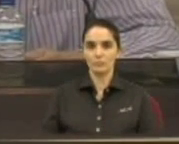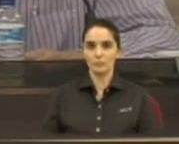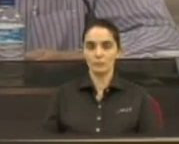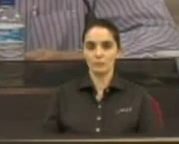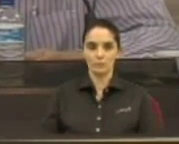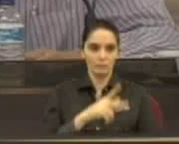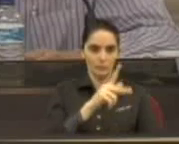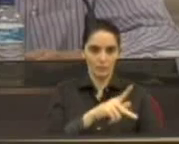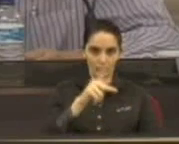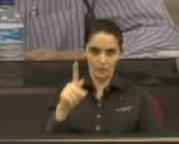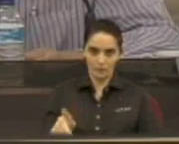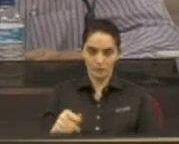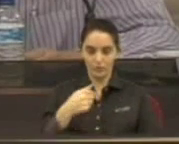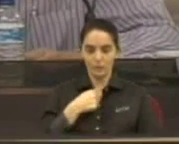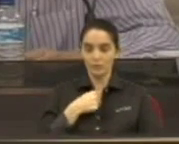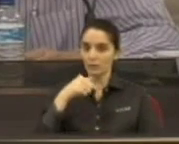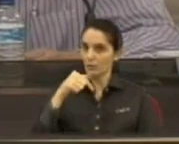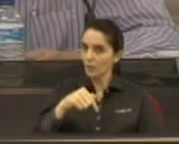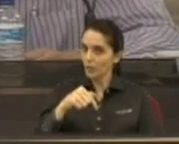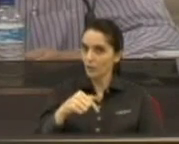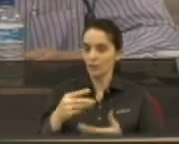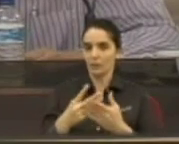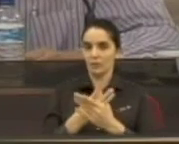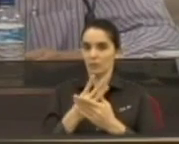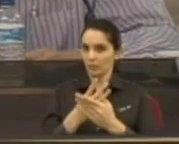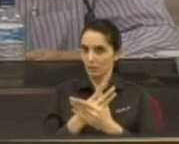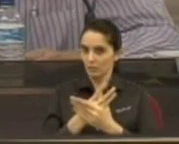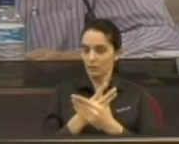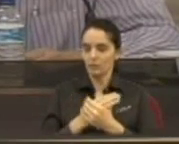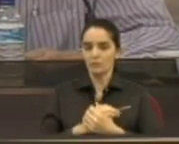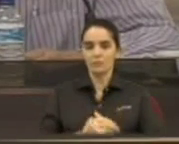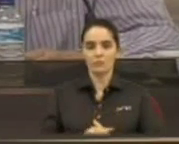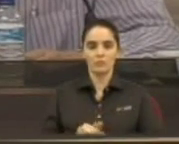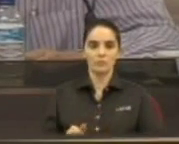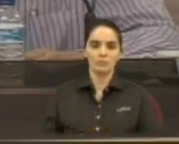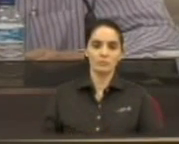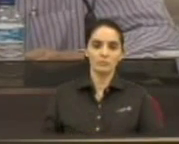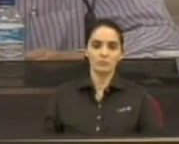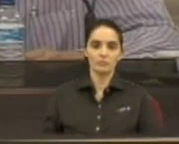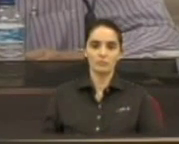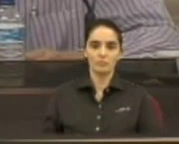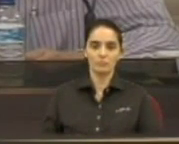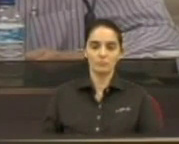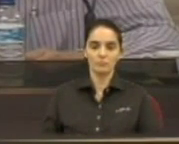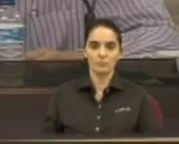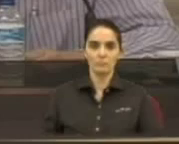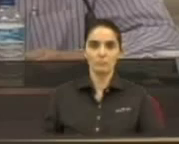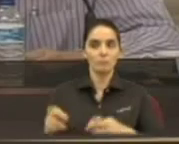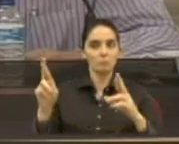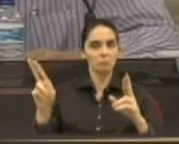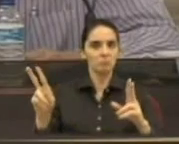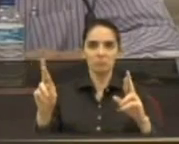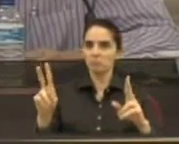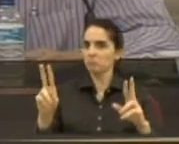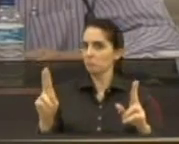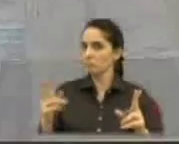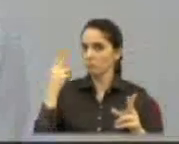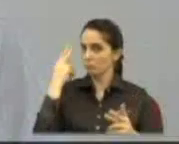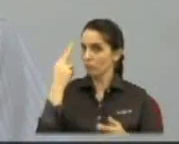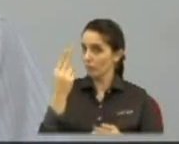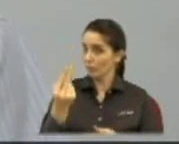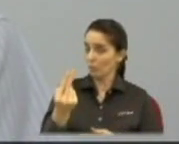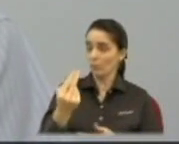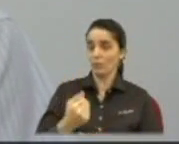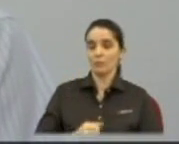Senhor presidente, eu acho que aqui na Câmara as divergências são salutares,